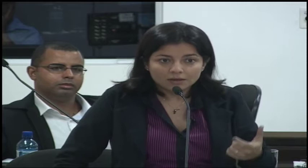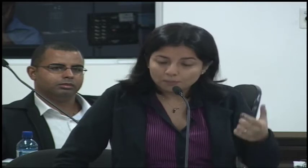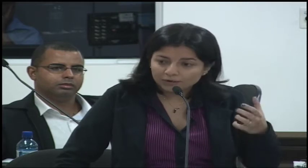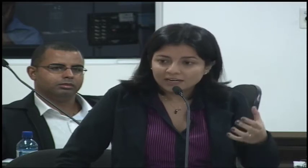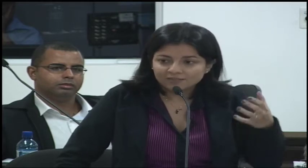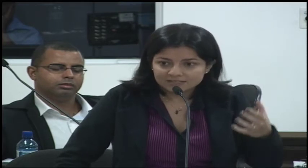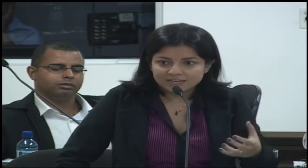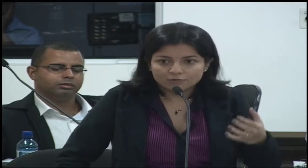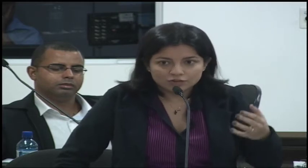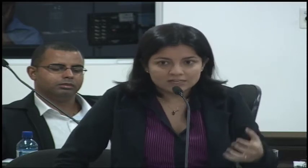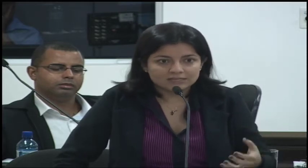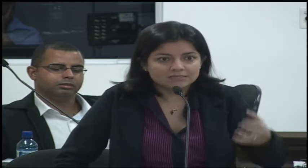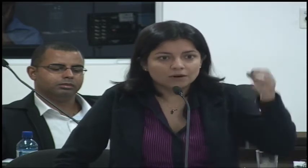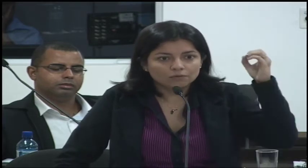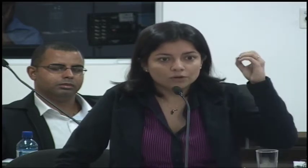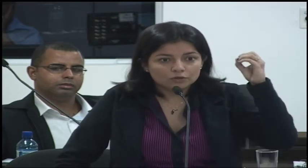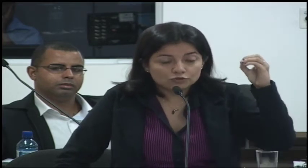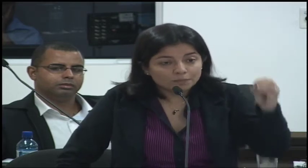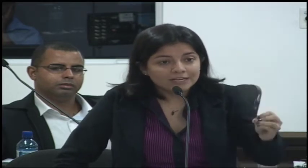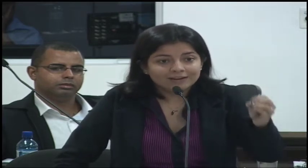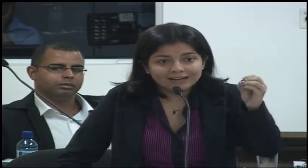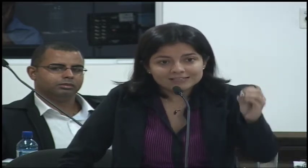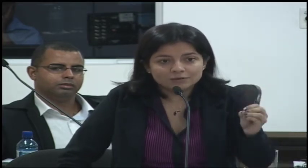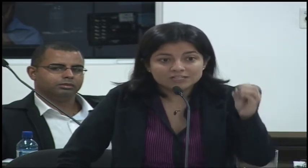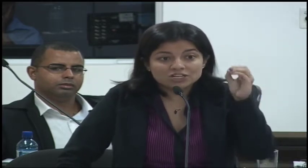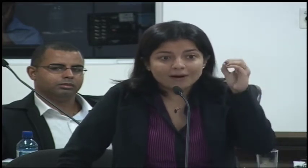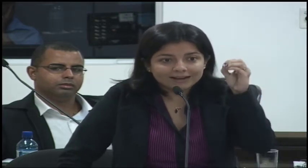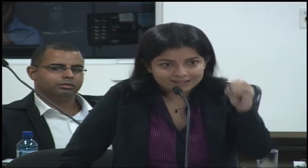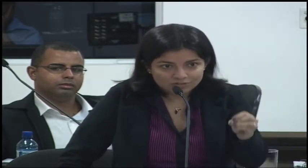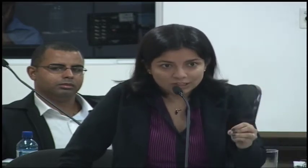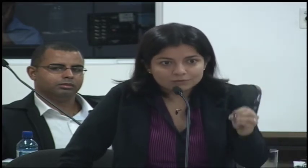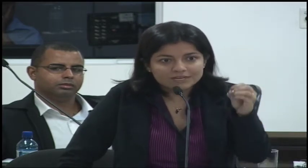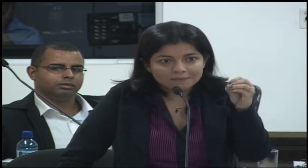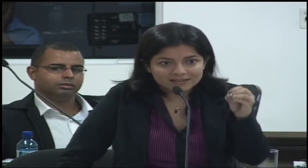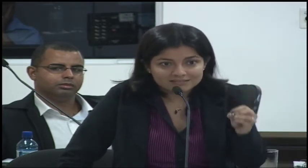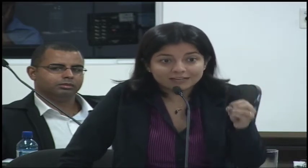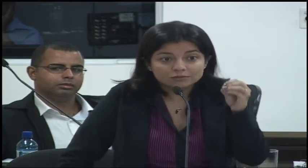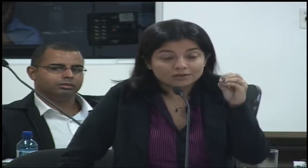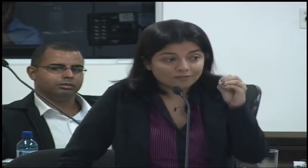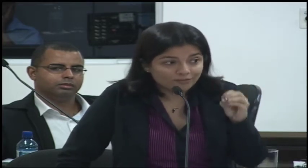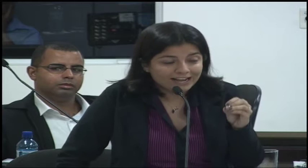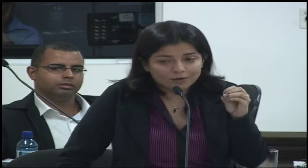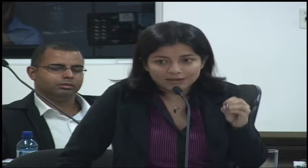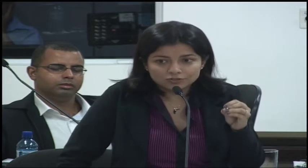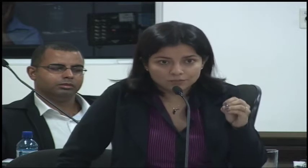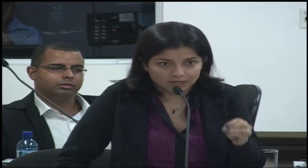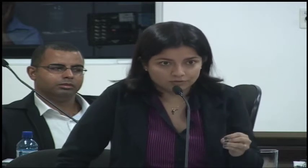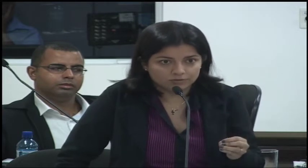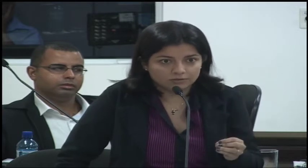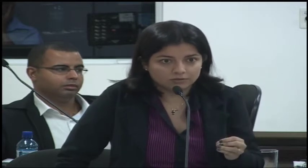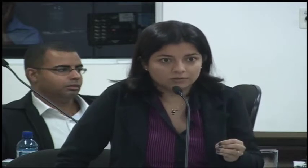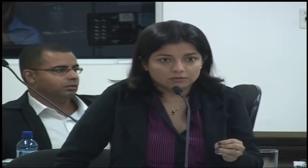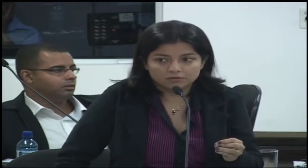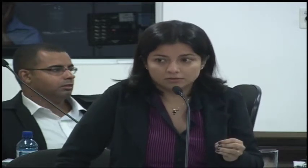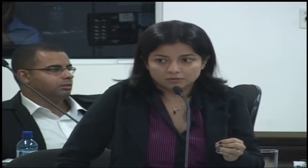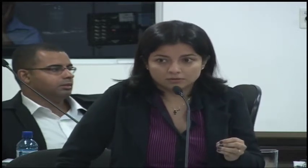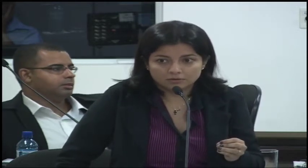poderem fazer a utilização de um banheiro que eles não sejam agredidos e ameaçados freqüentemente